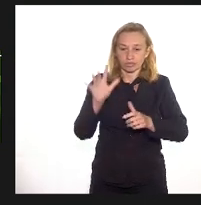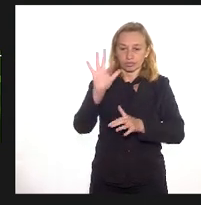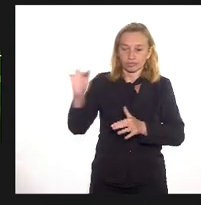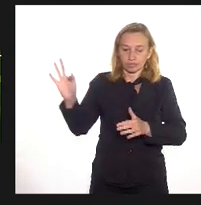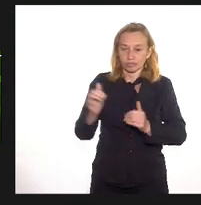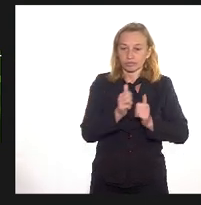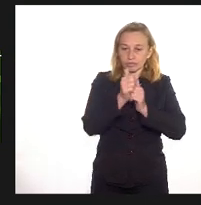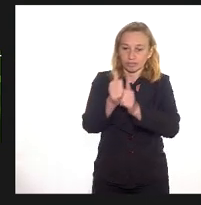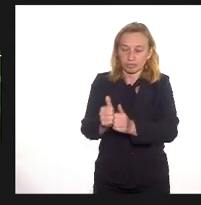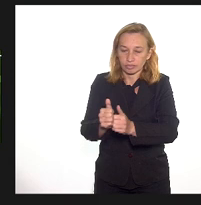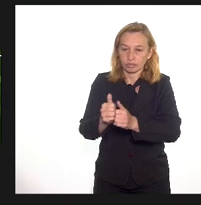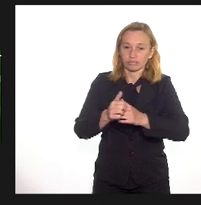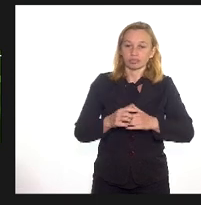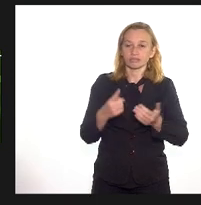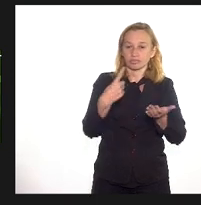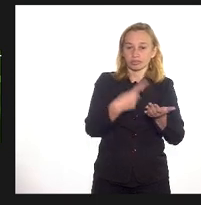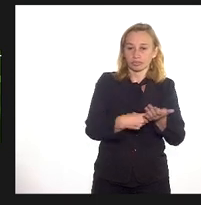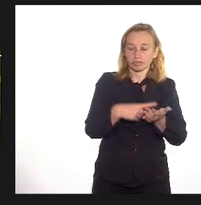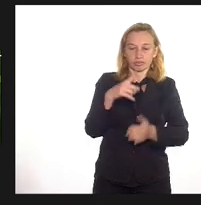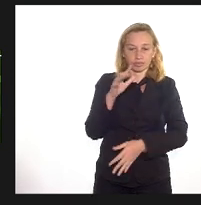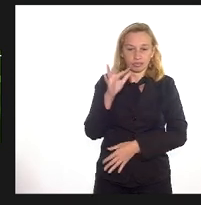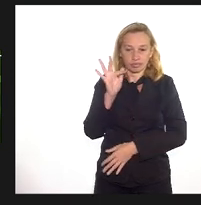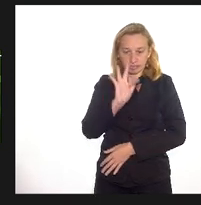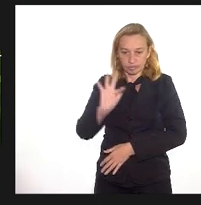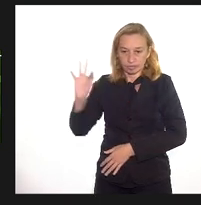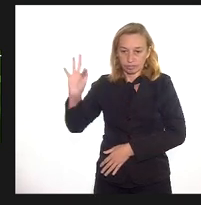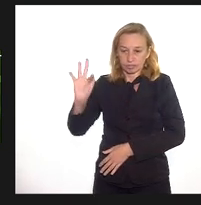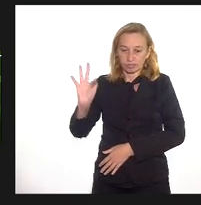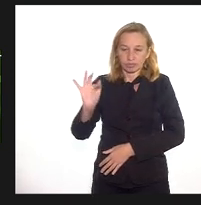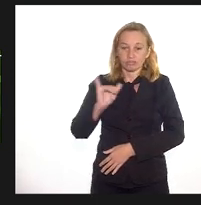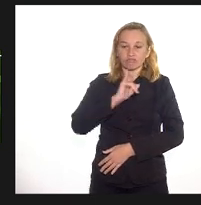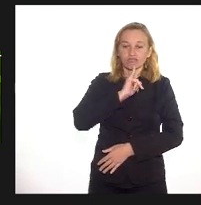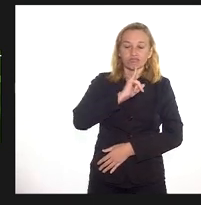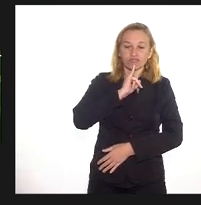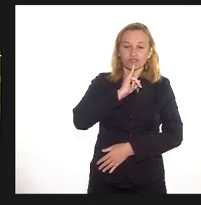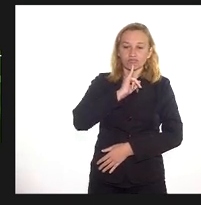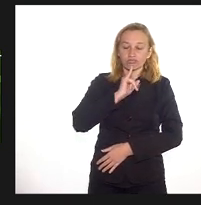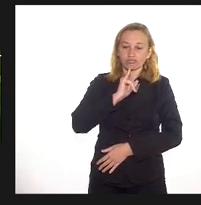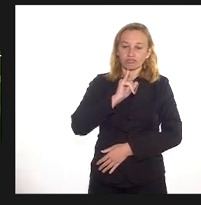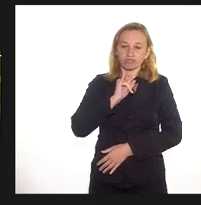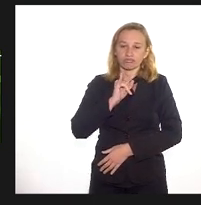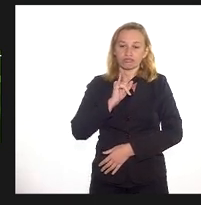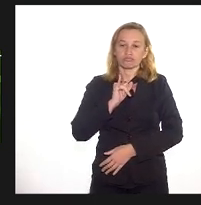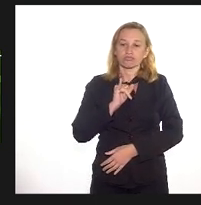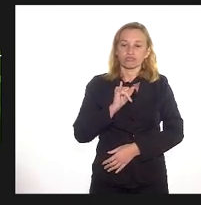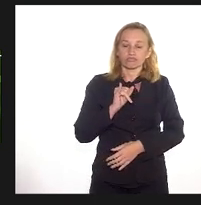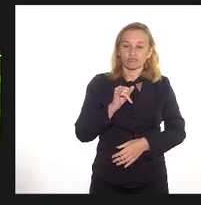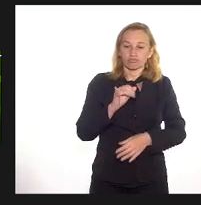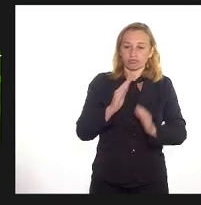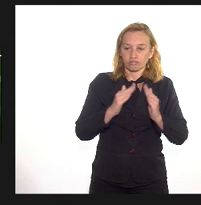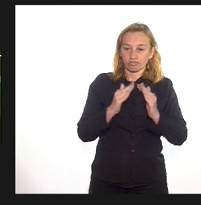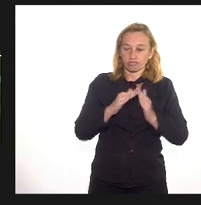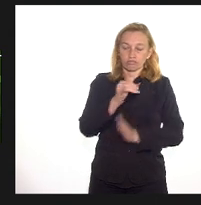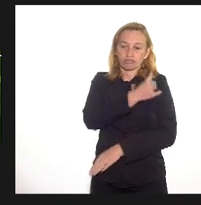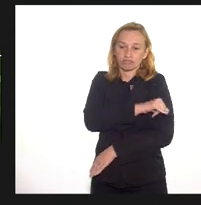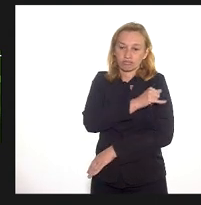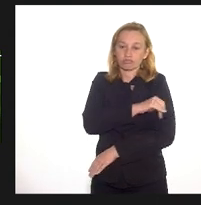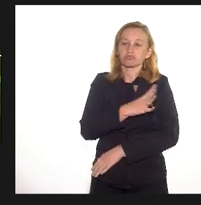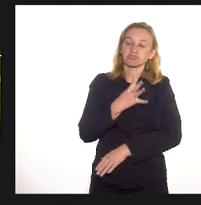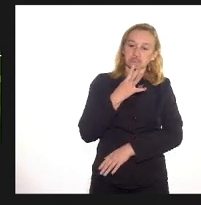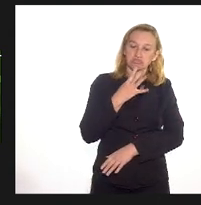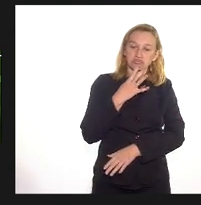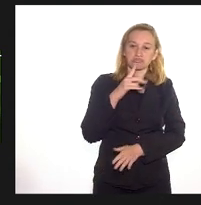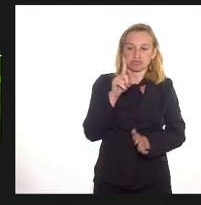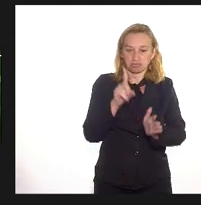a lógica do Pacto Federativo, em que, infelizmente, como cidadão fluminense, eu reconheço que o imposto vai